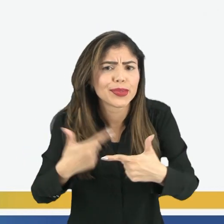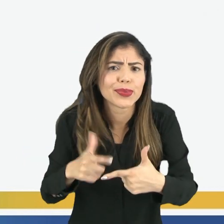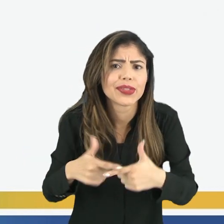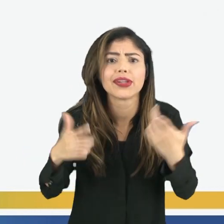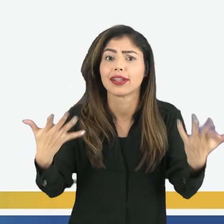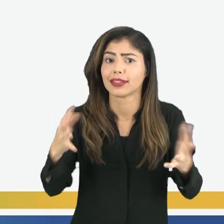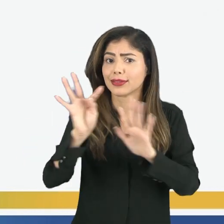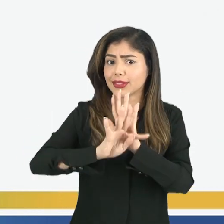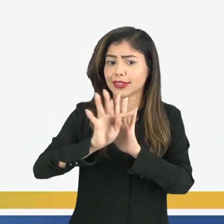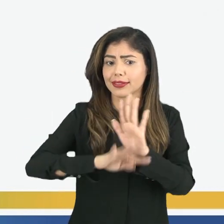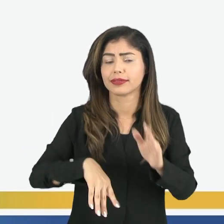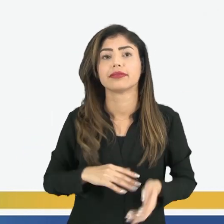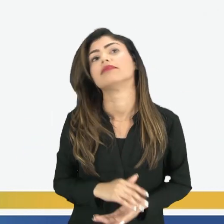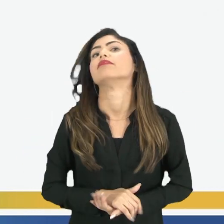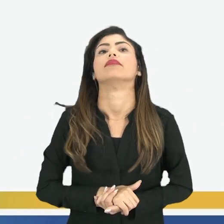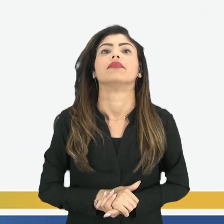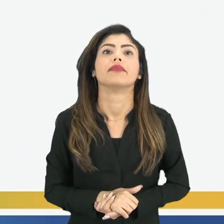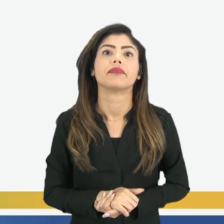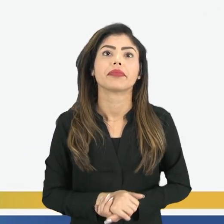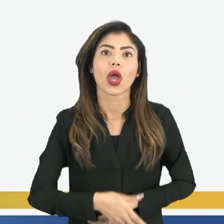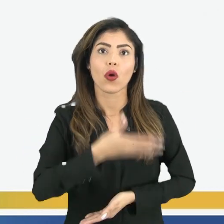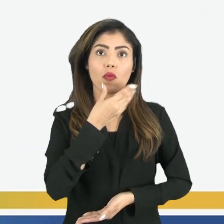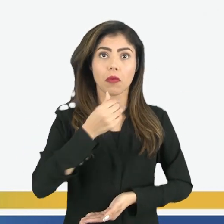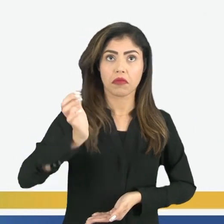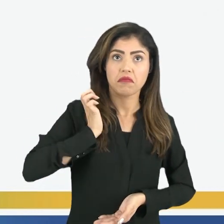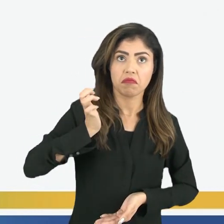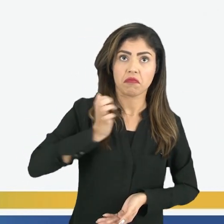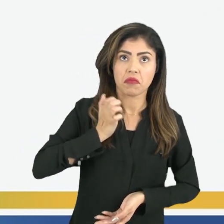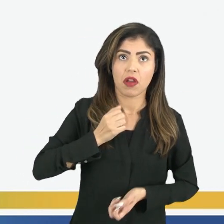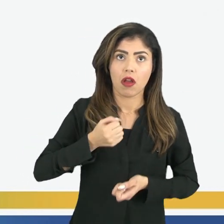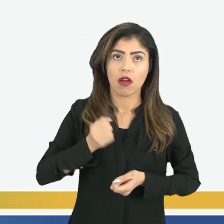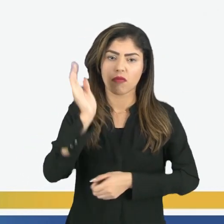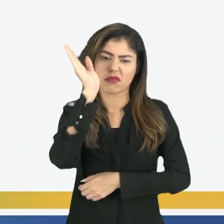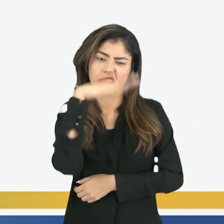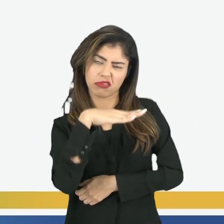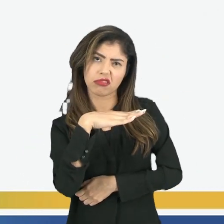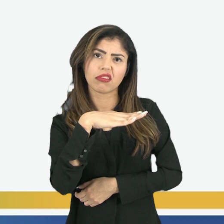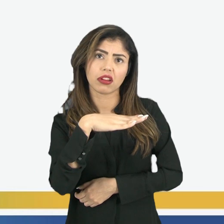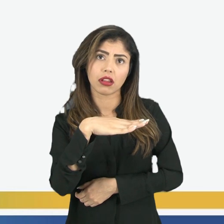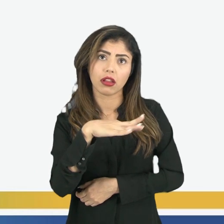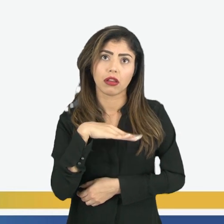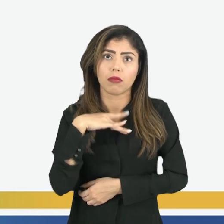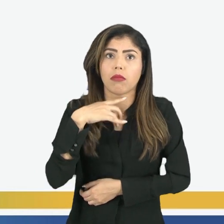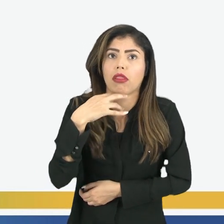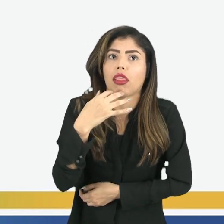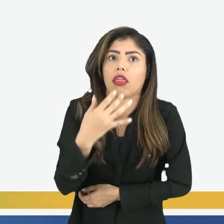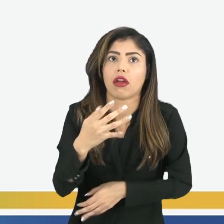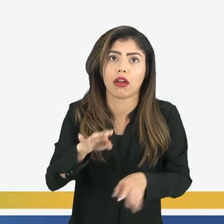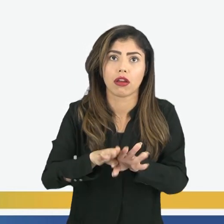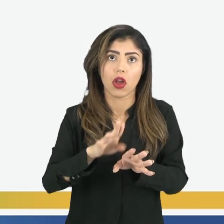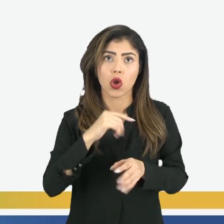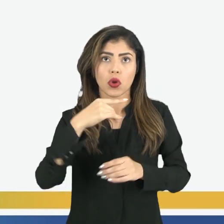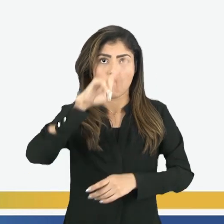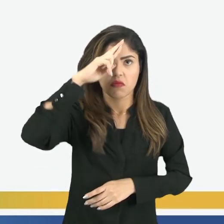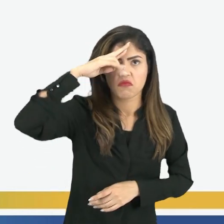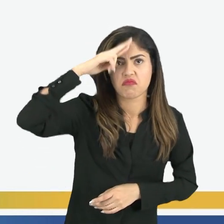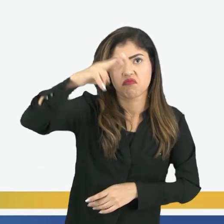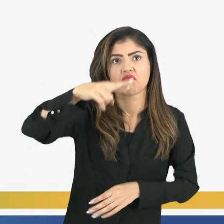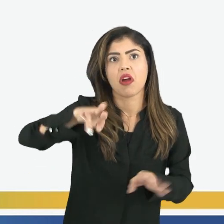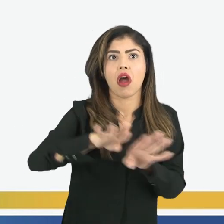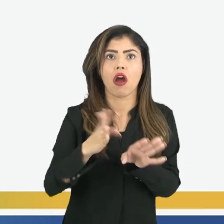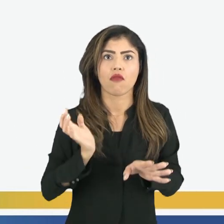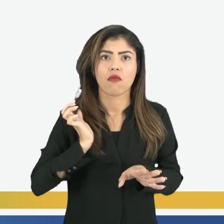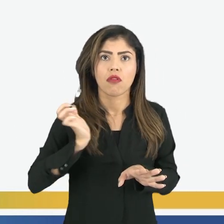nessa pontuação. Um homem rico estava muito mal, agonizando. Dono de uma grande fortuna, não